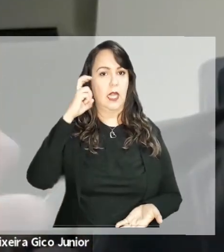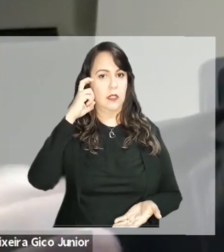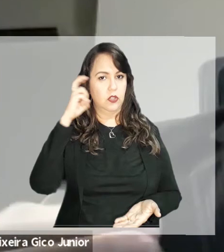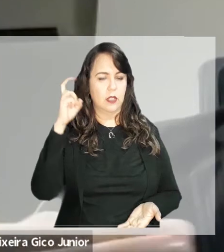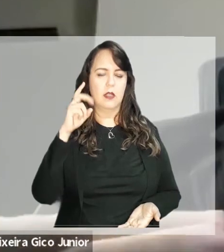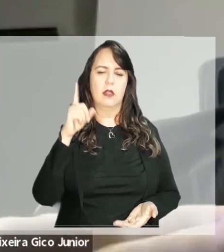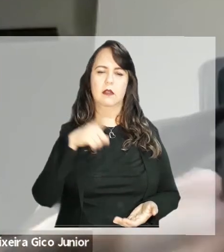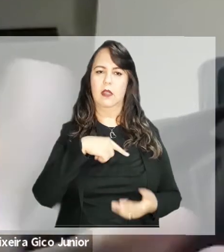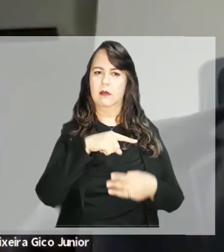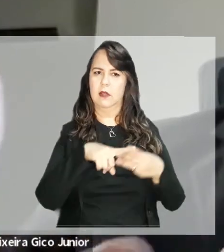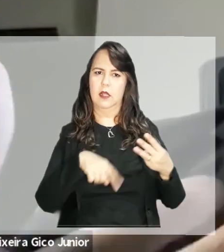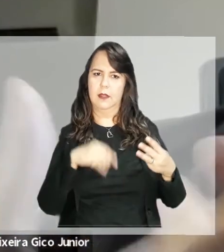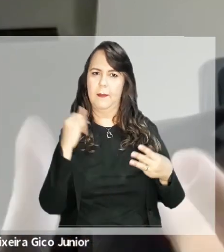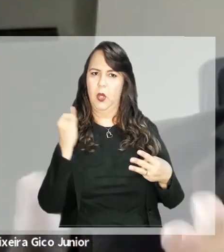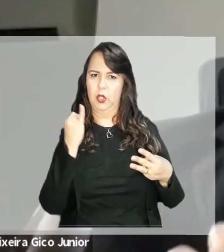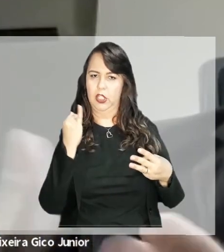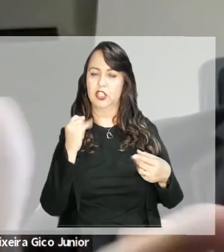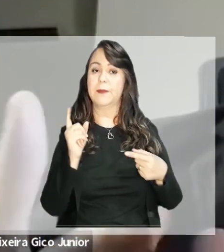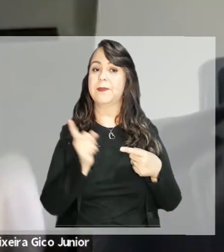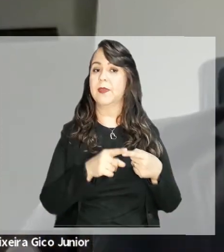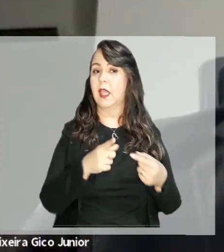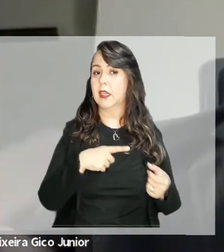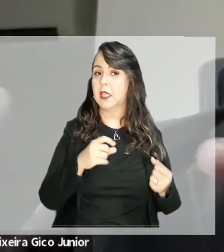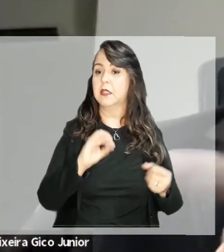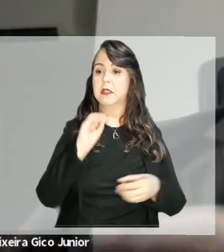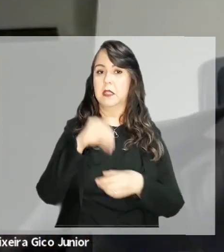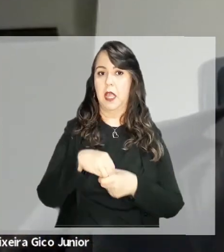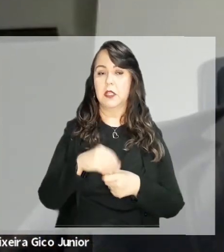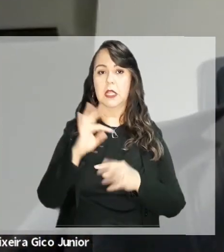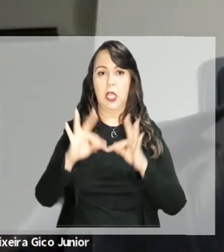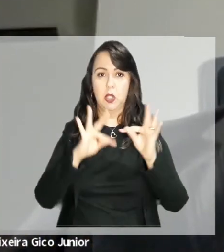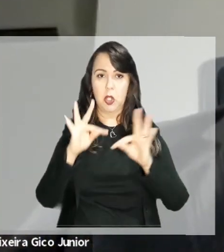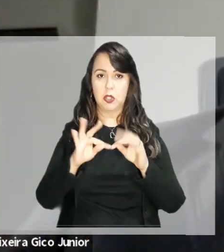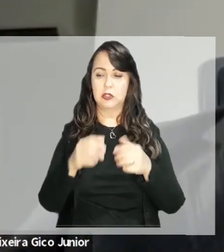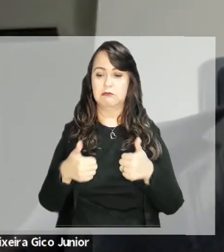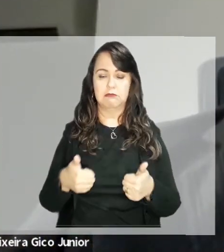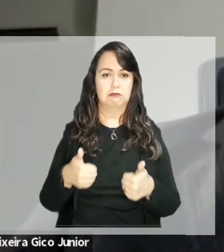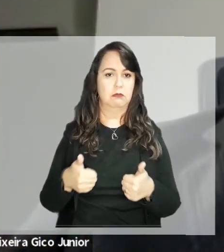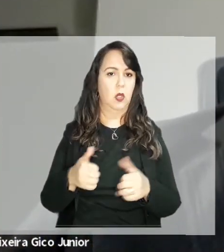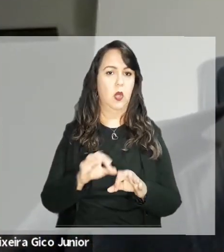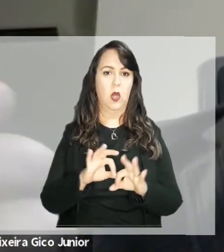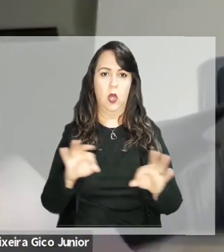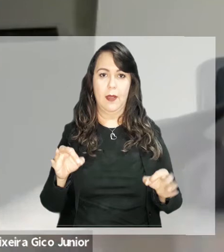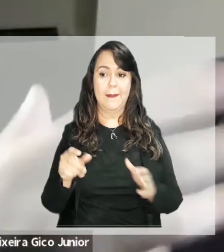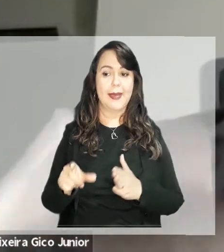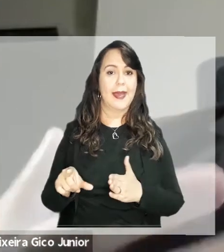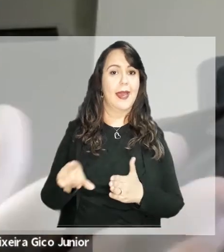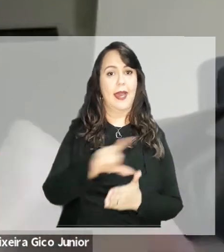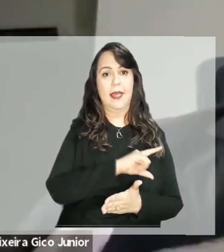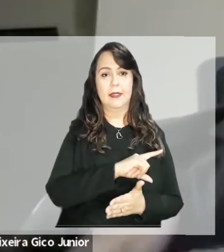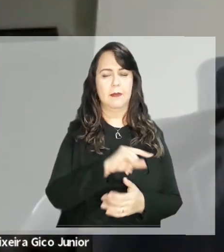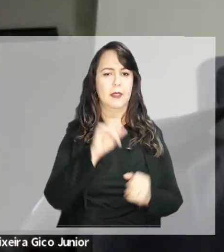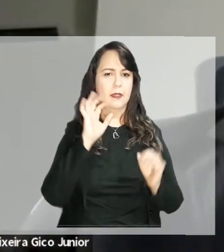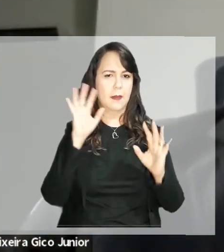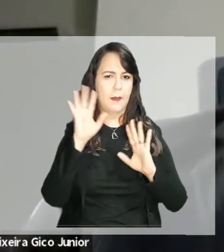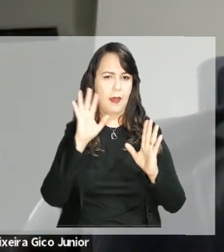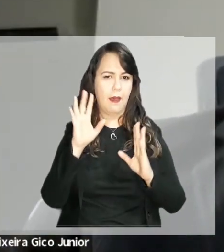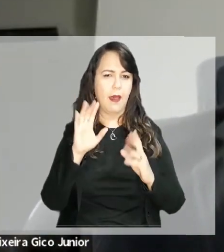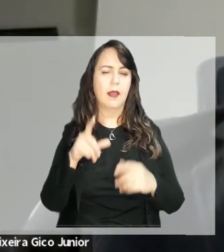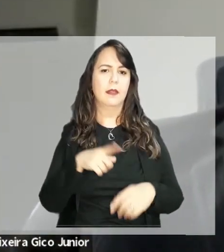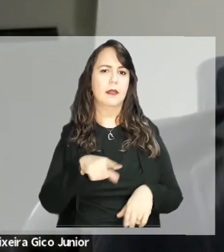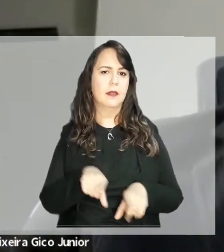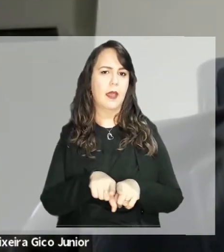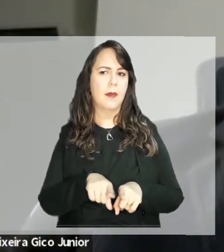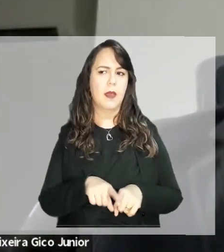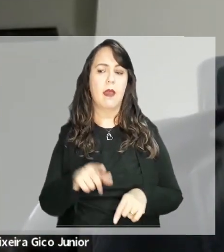as ferramentas tecnológicas adequadas, antecipar grandes tendências e, assim, ajudar o judiciário a tomar uma